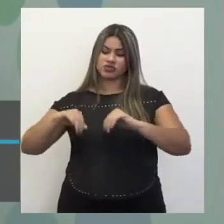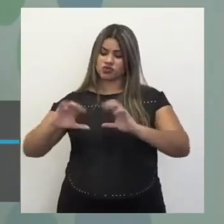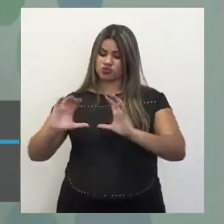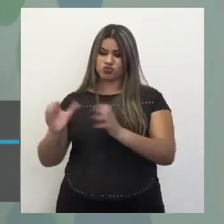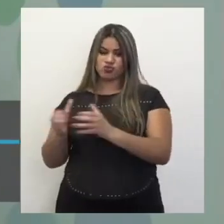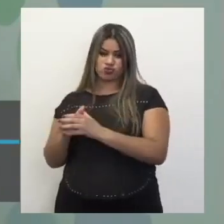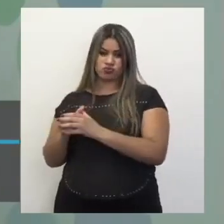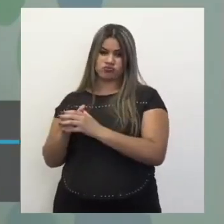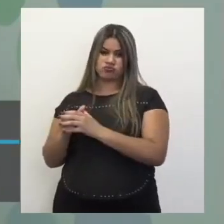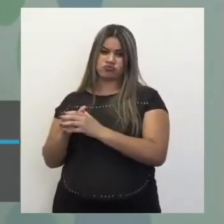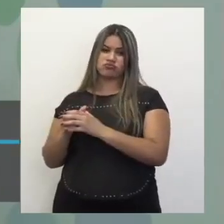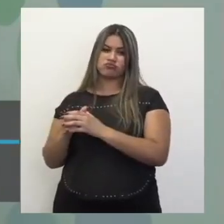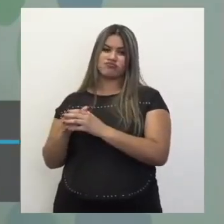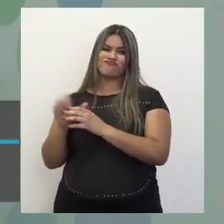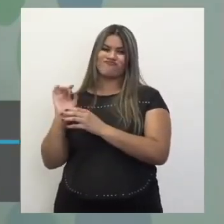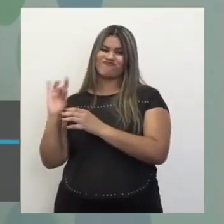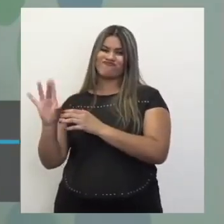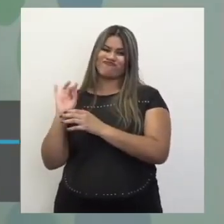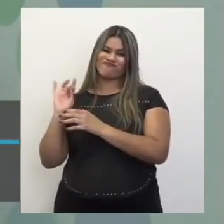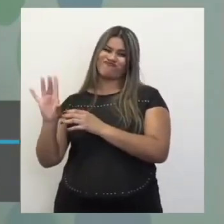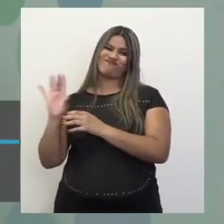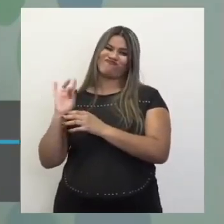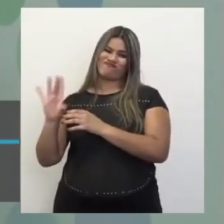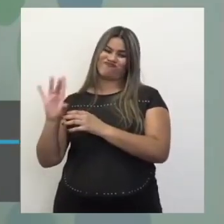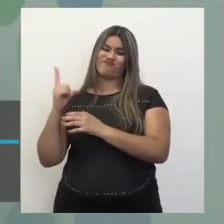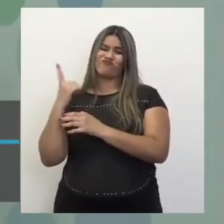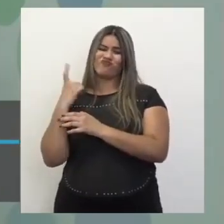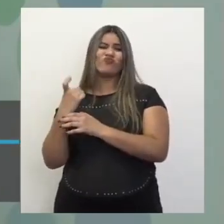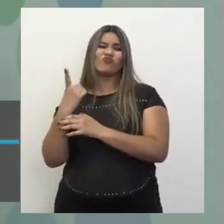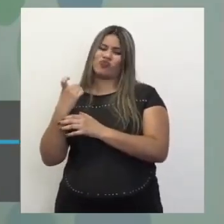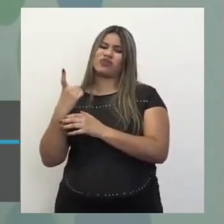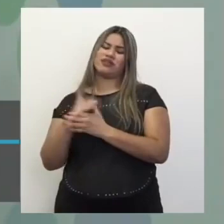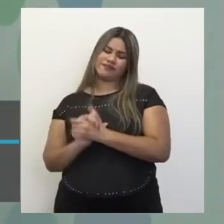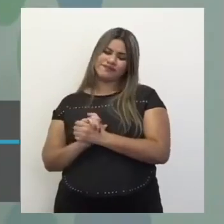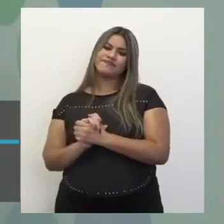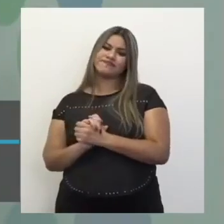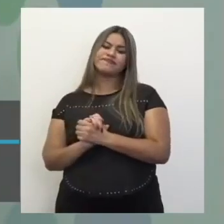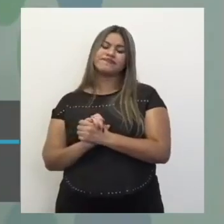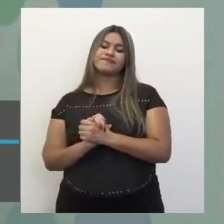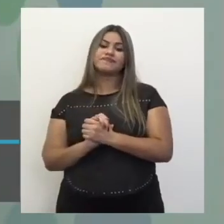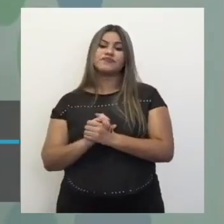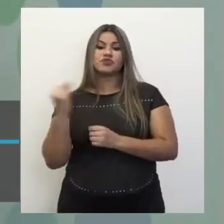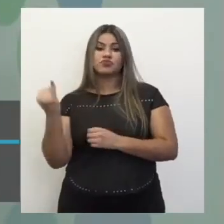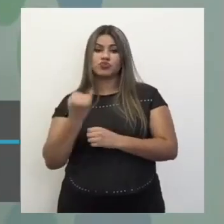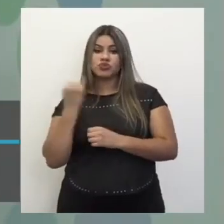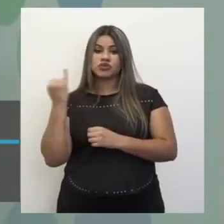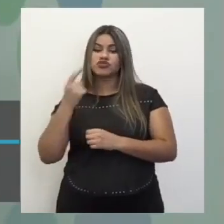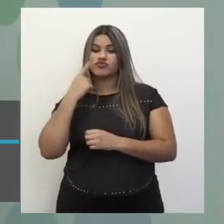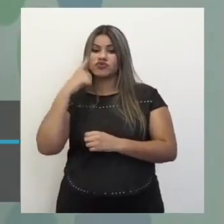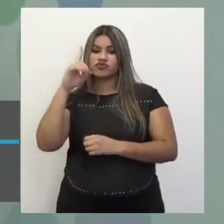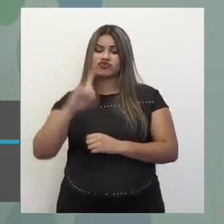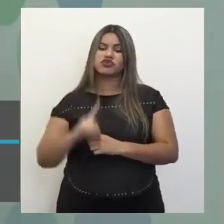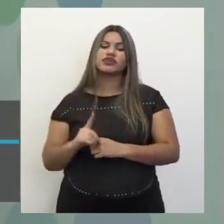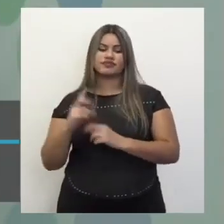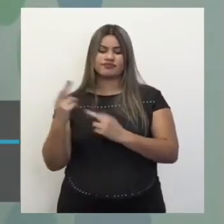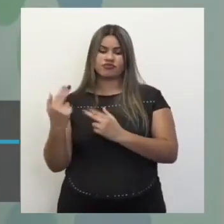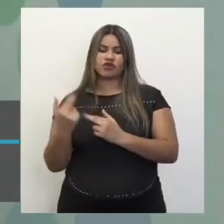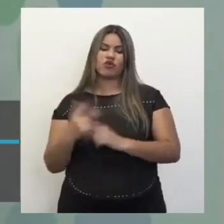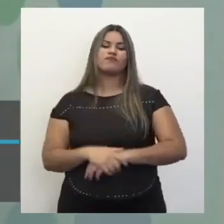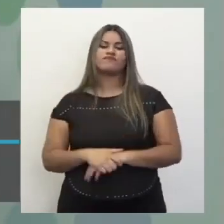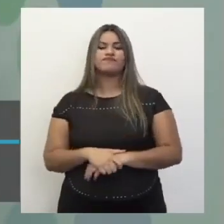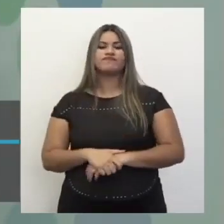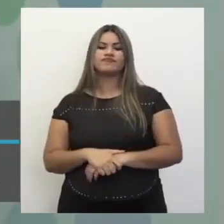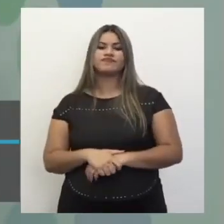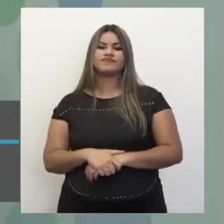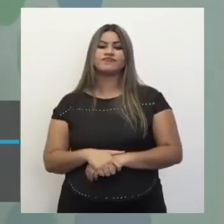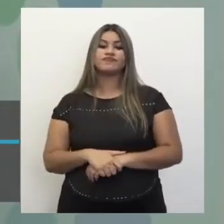reservado, no sentido daquilo que é especial, daquilo que é único. Né? Então é importante enxergar o direito da mulher dessa maneira. Depois disso,